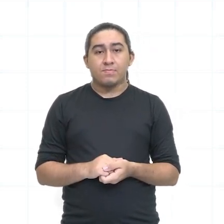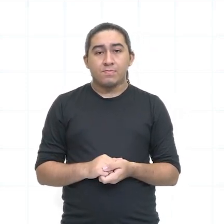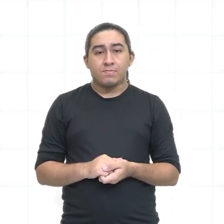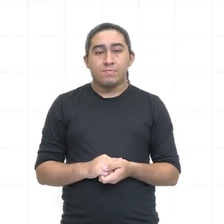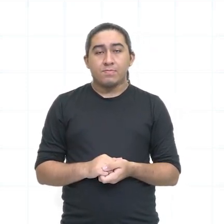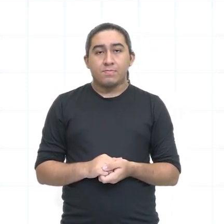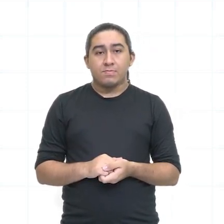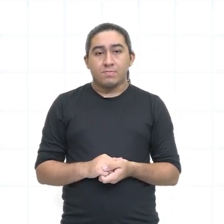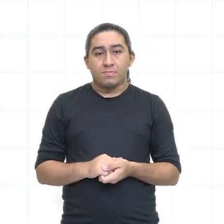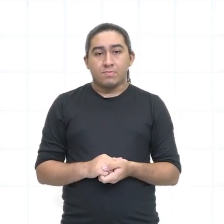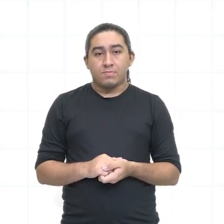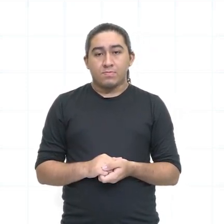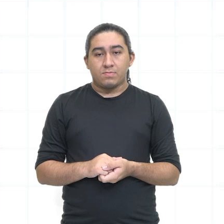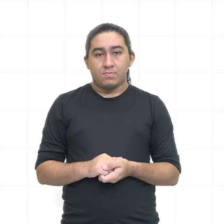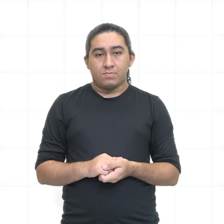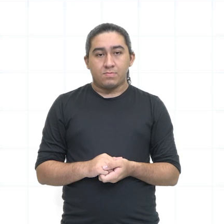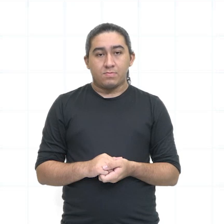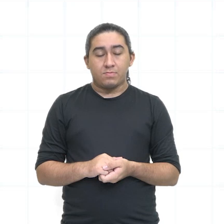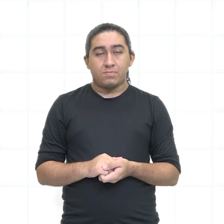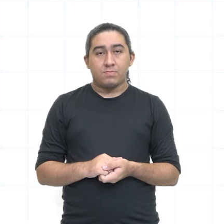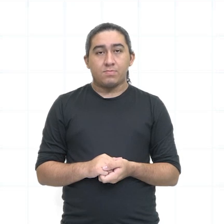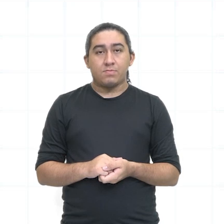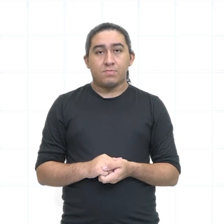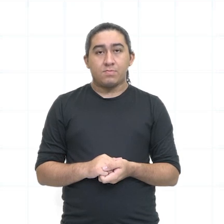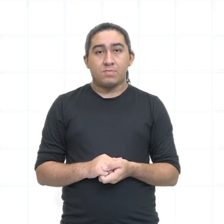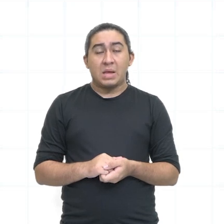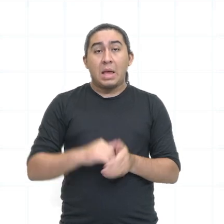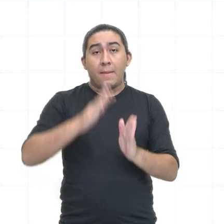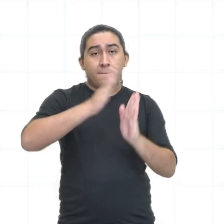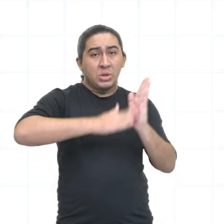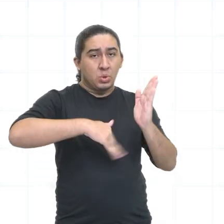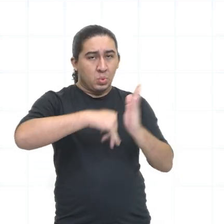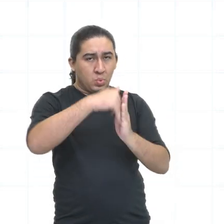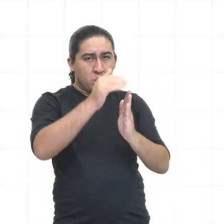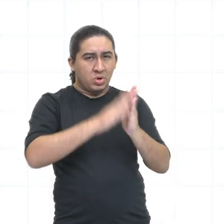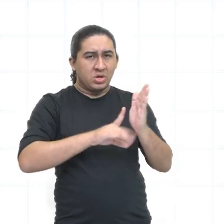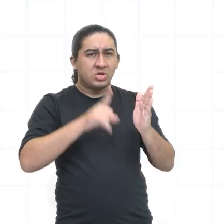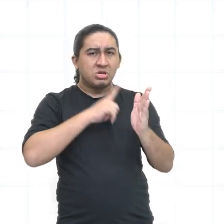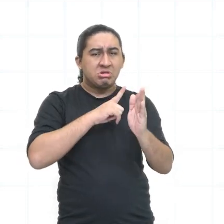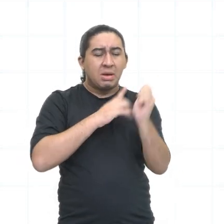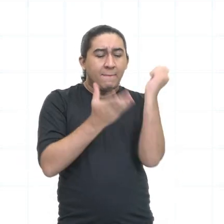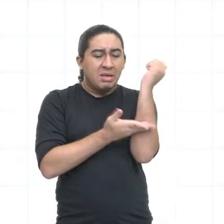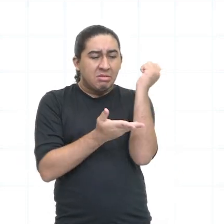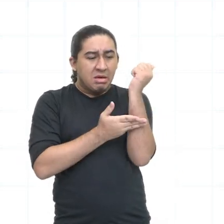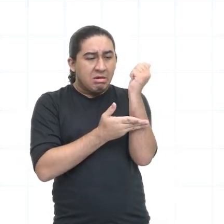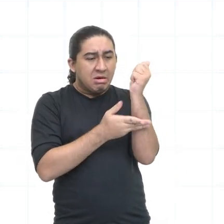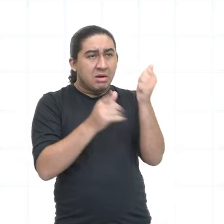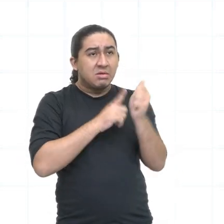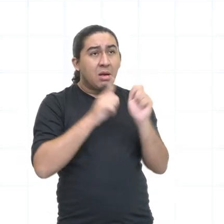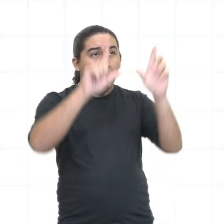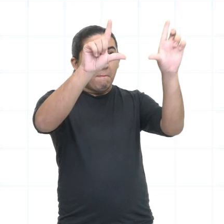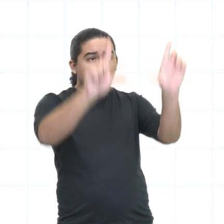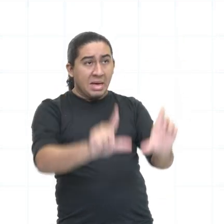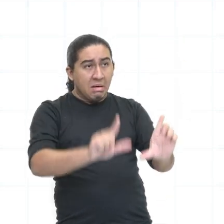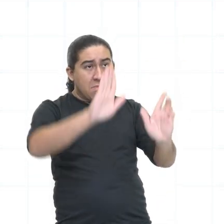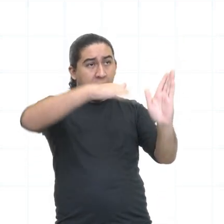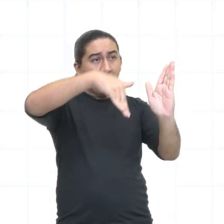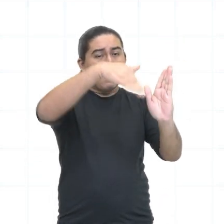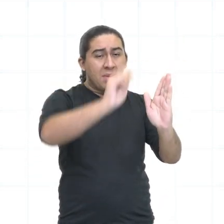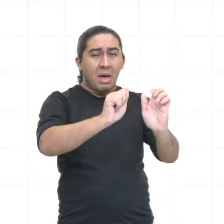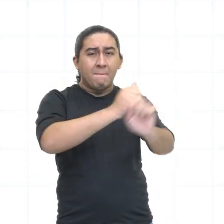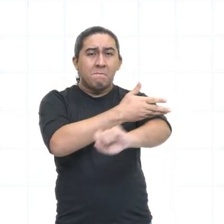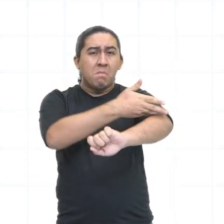certo? Onde os artistas pintavam seus quadros. Então, é um dos suportes que foi abandonado. Mas isso não deixa também que alguns